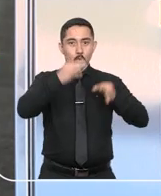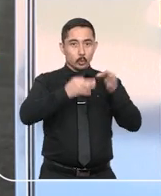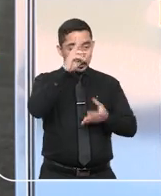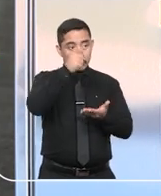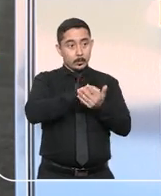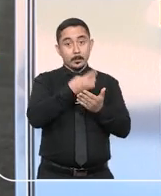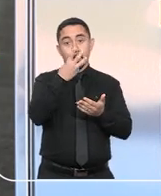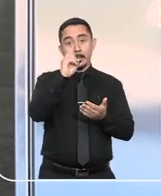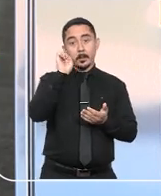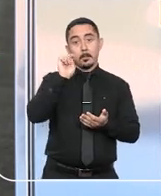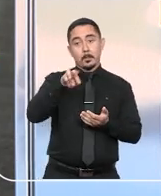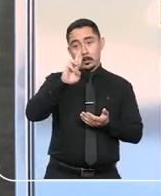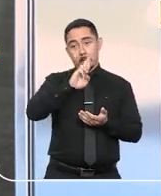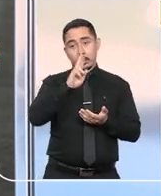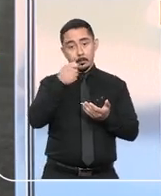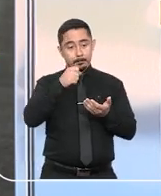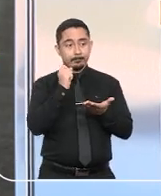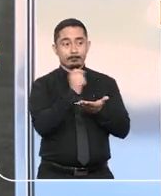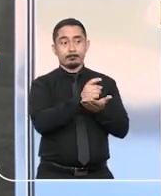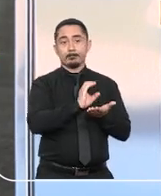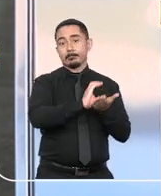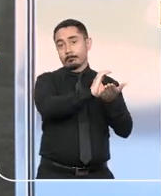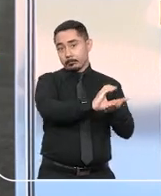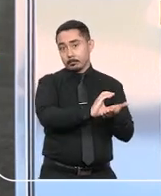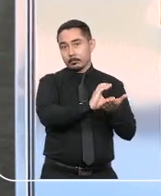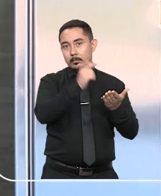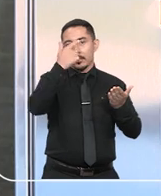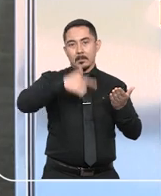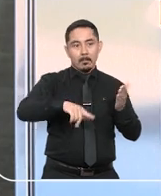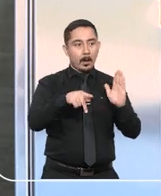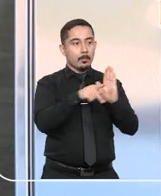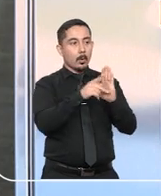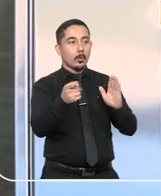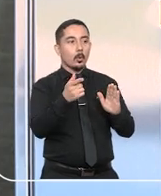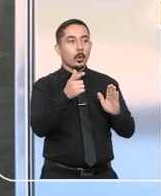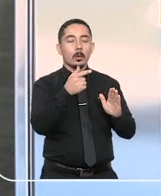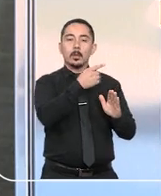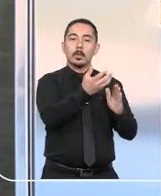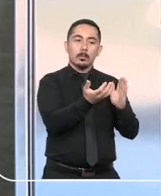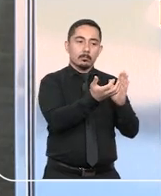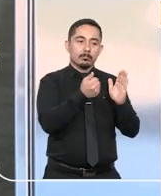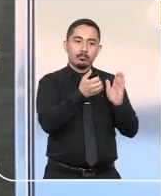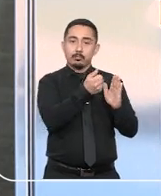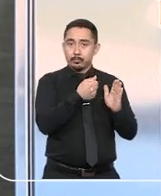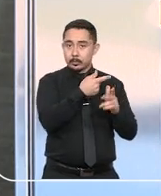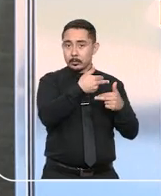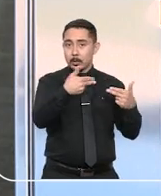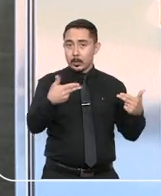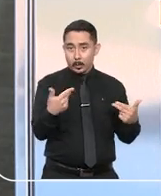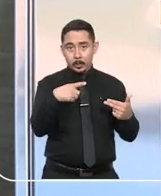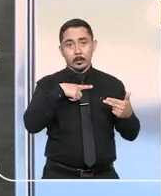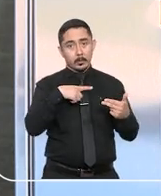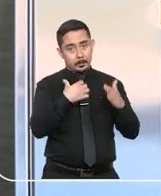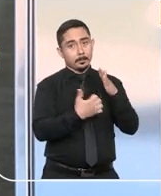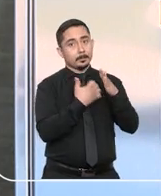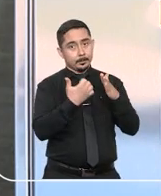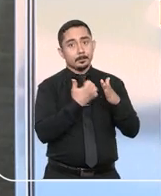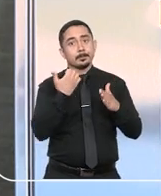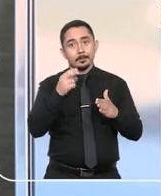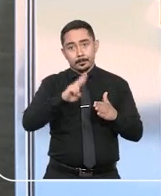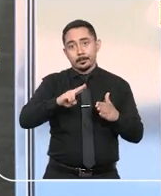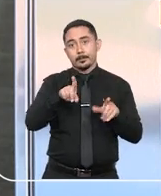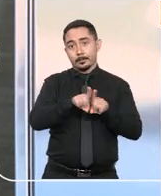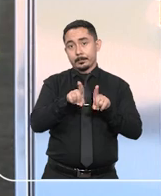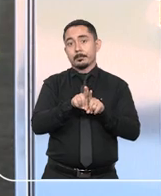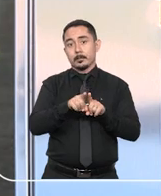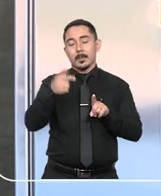danos morais de R$ 30 mil e materiais equivalentes ao lucro obtido pela empresa, além de determinar o